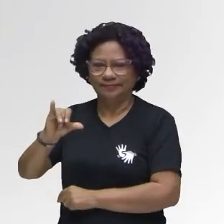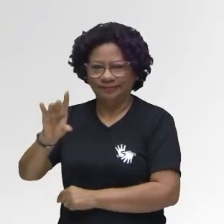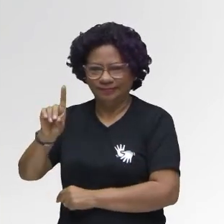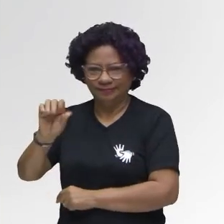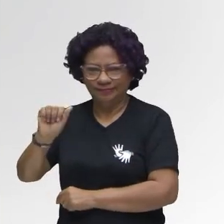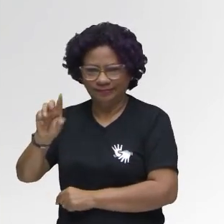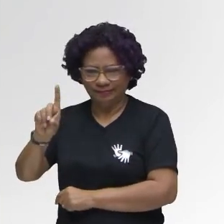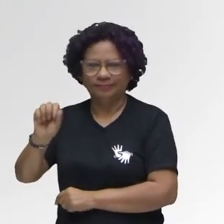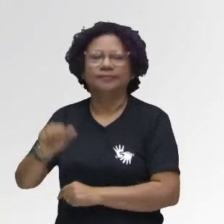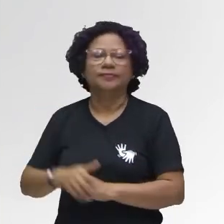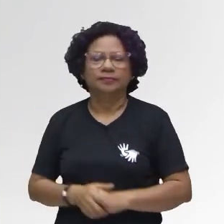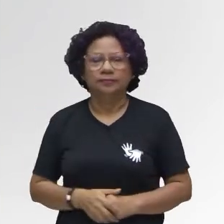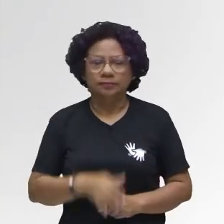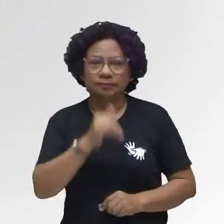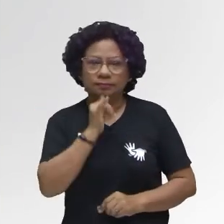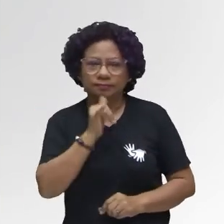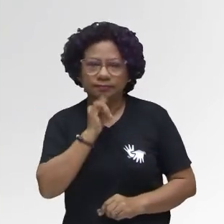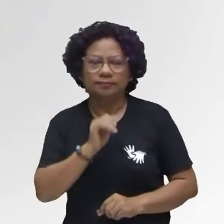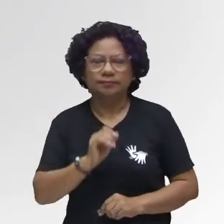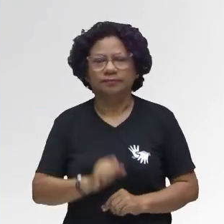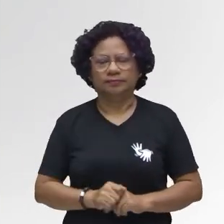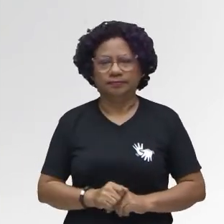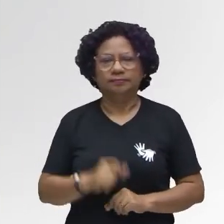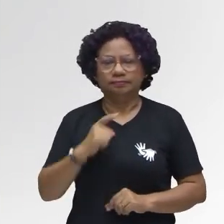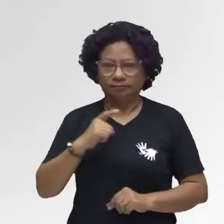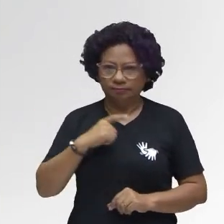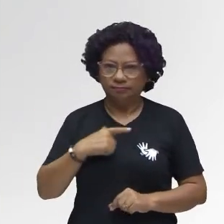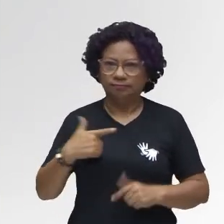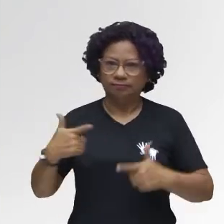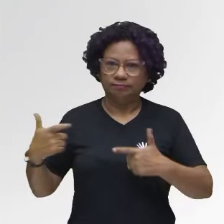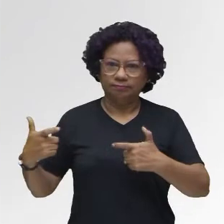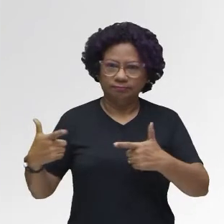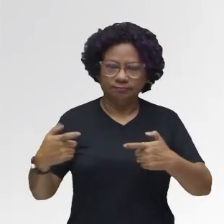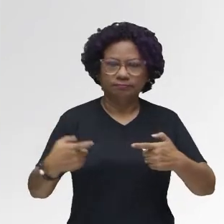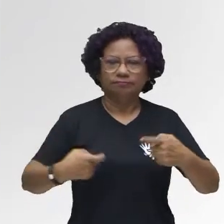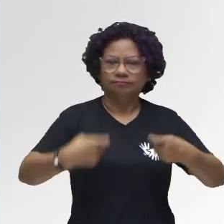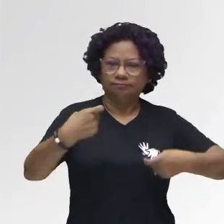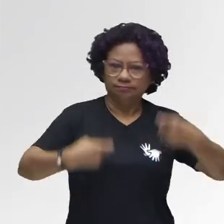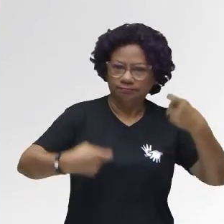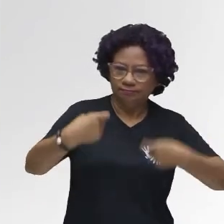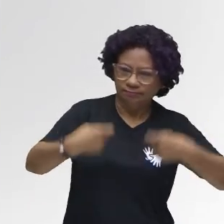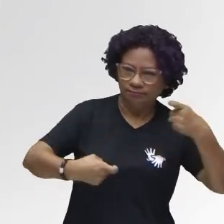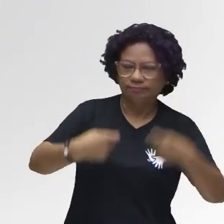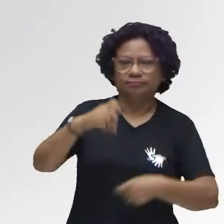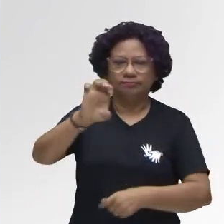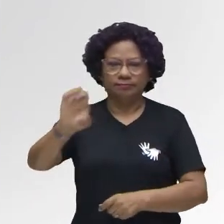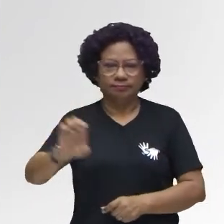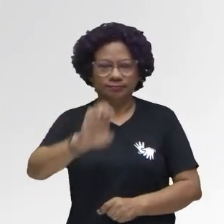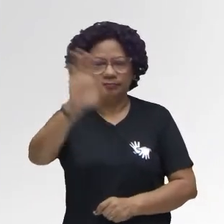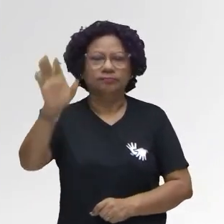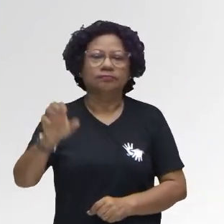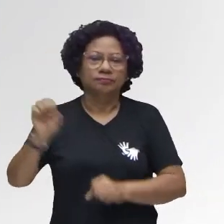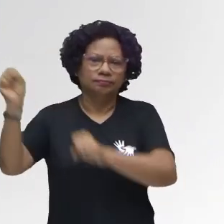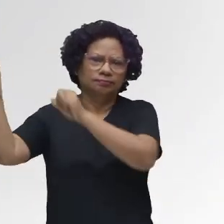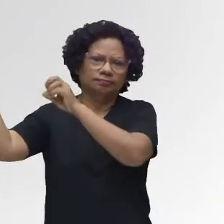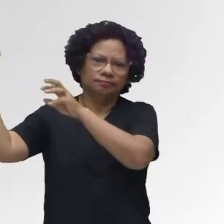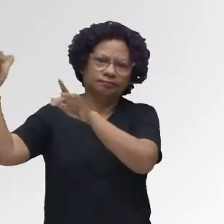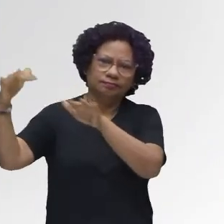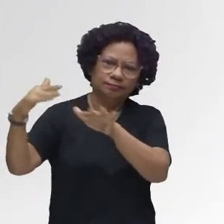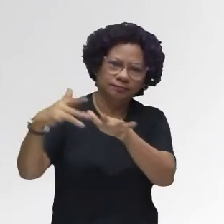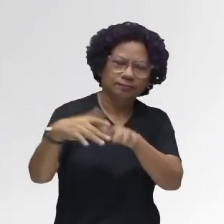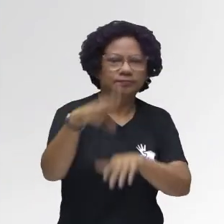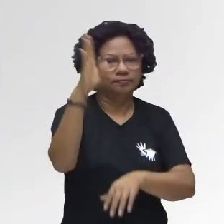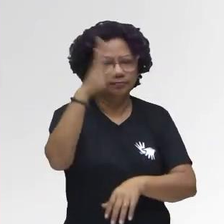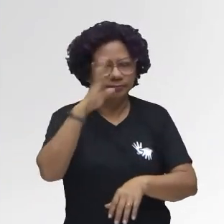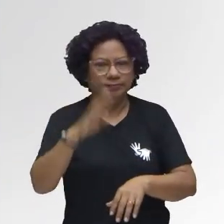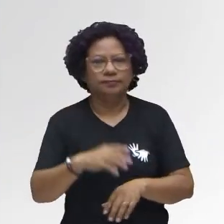quem estava na Europa vai querer fugir da guerra. Então ele vem para o Brasil, que é um lugar onde não está acontecendo a guerra. E a